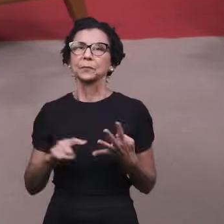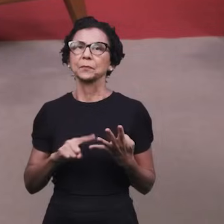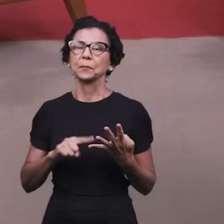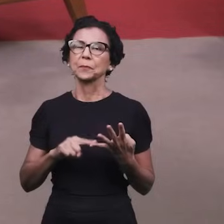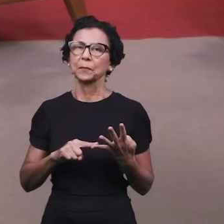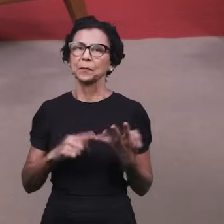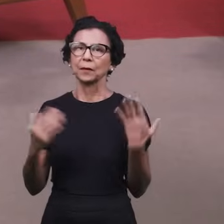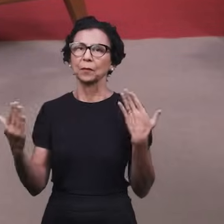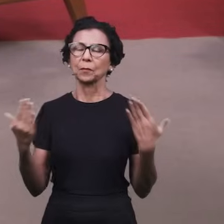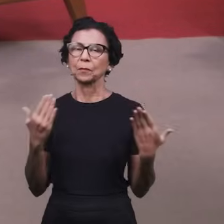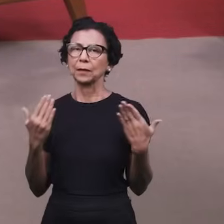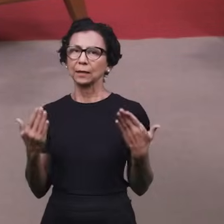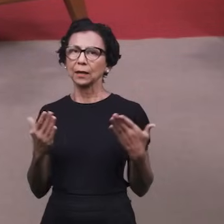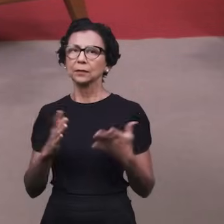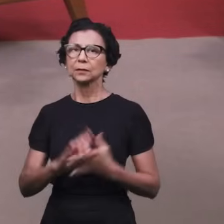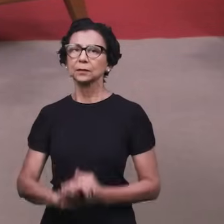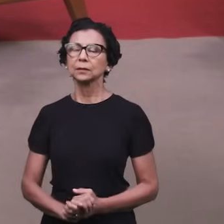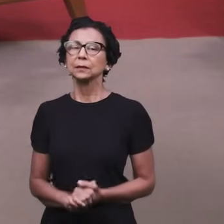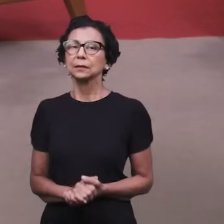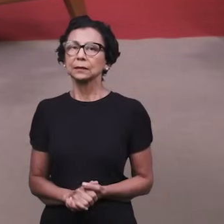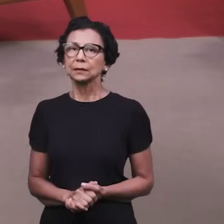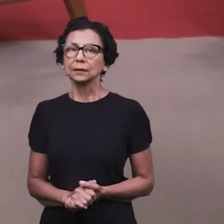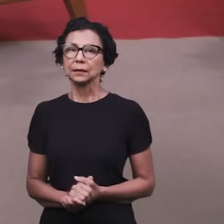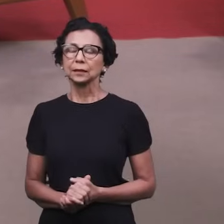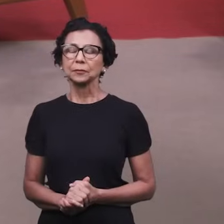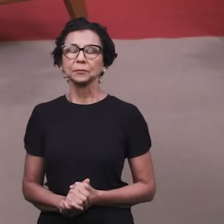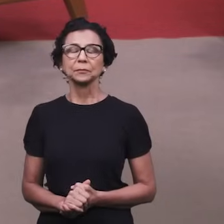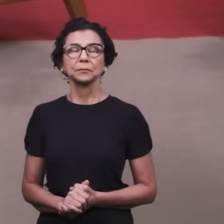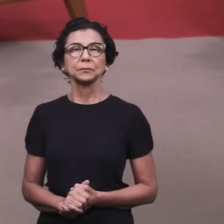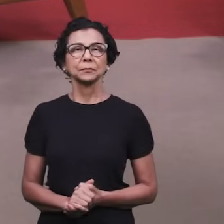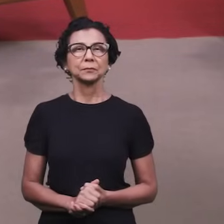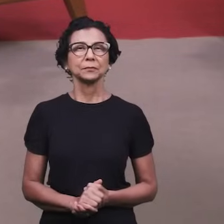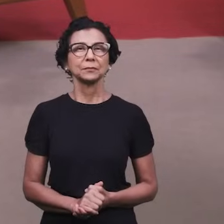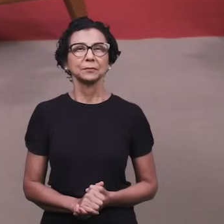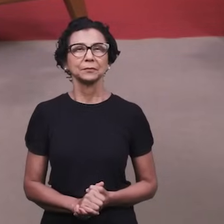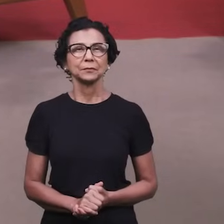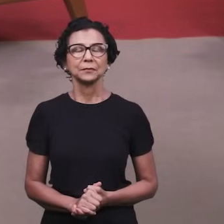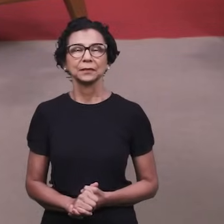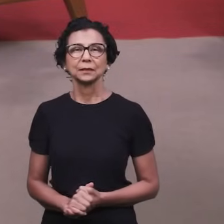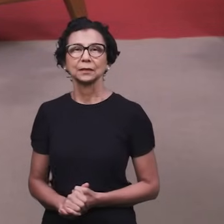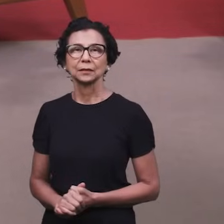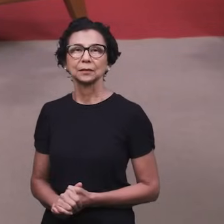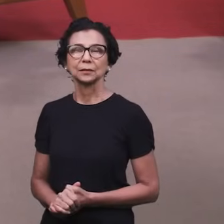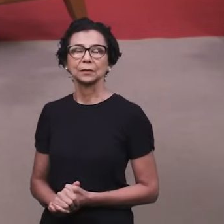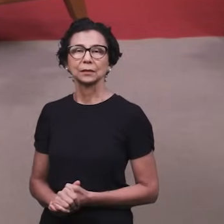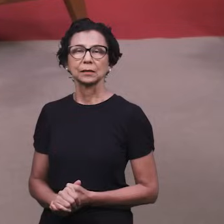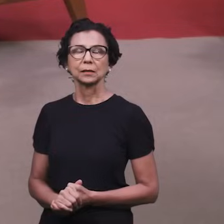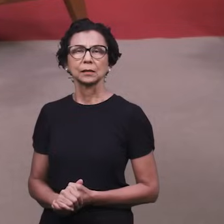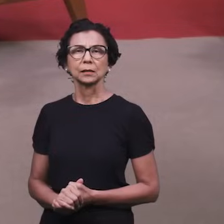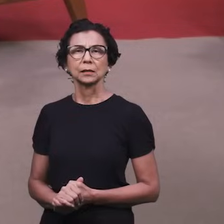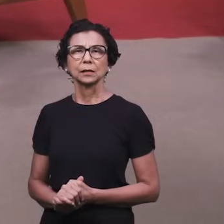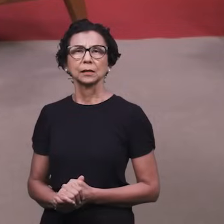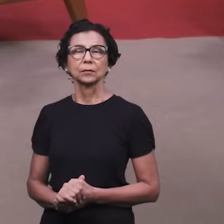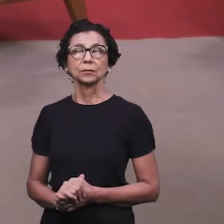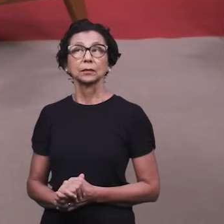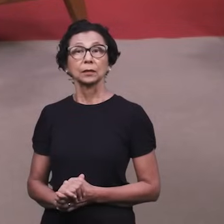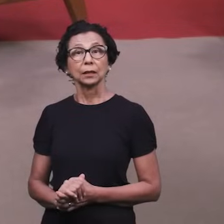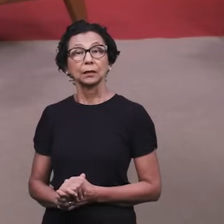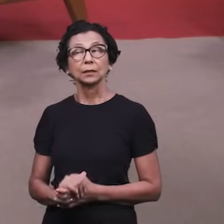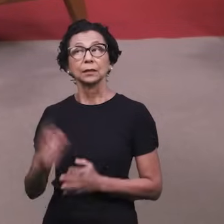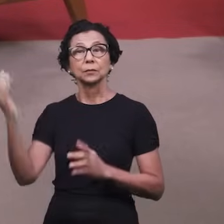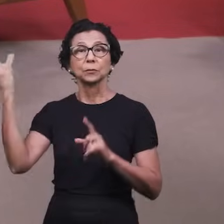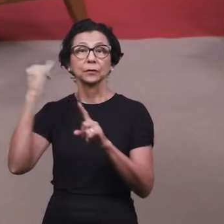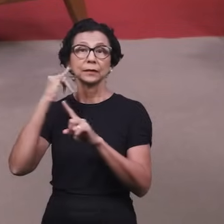com muitos pós aromáticos. Né, para o Senhor, com muita glorificação. Então é possível dizer, com base no que o Josias falou, e